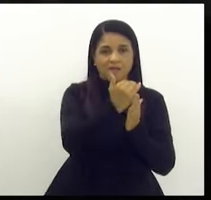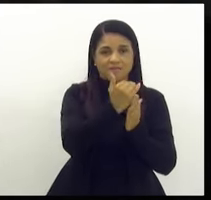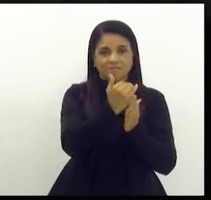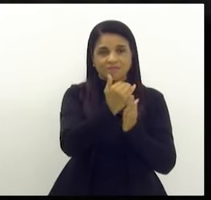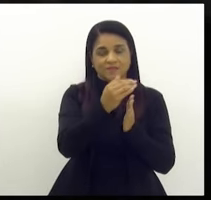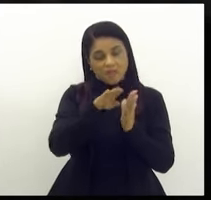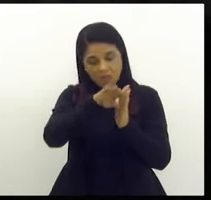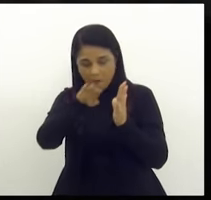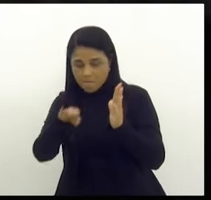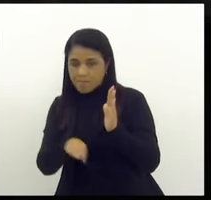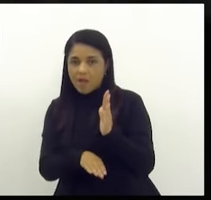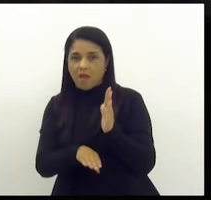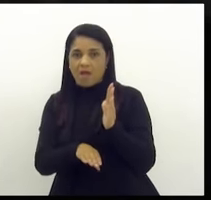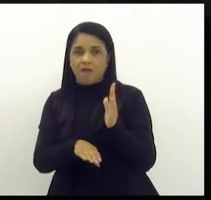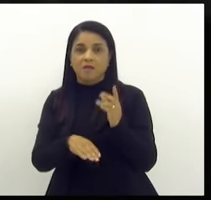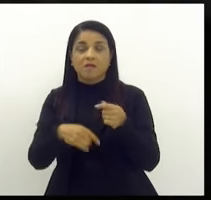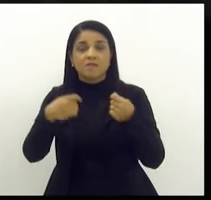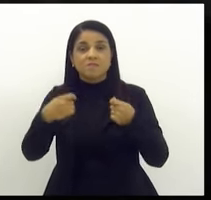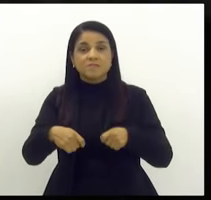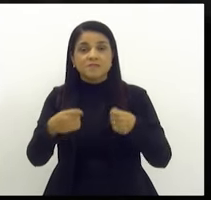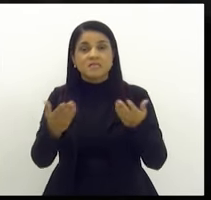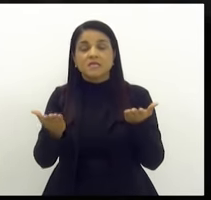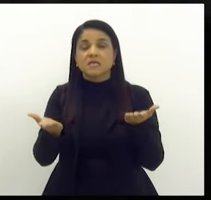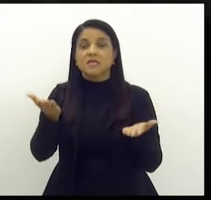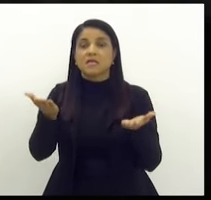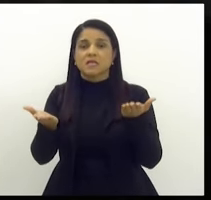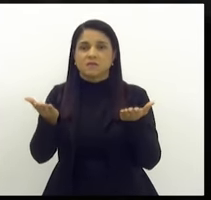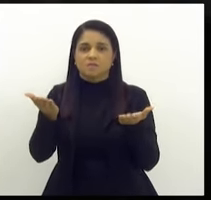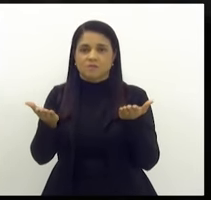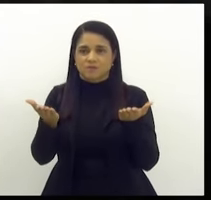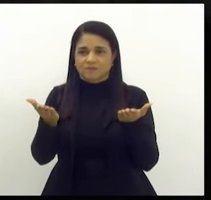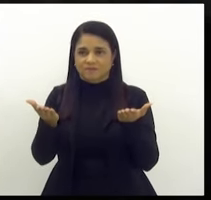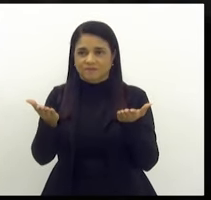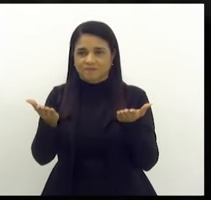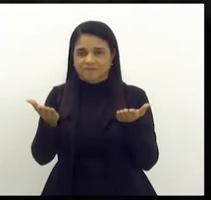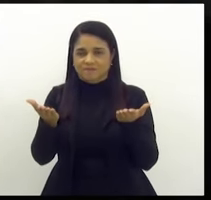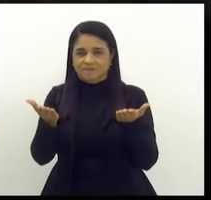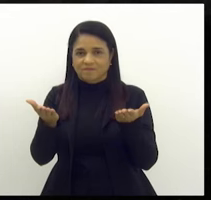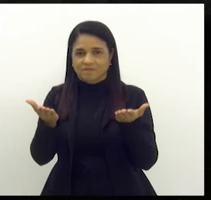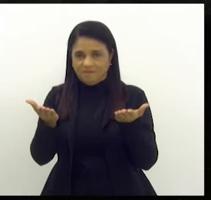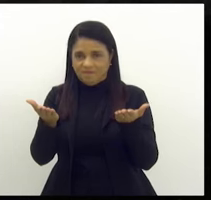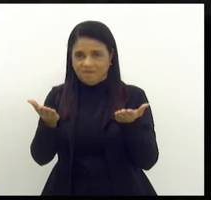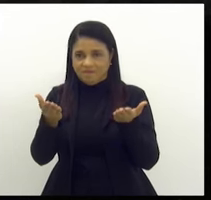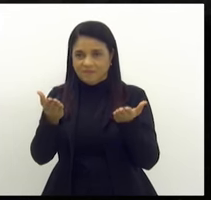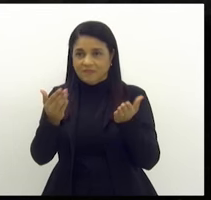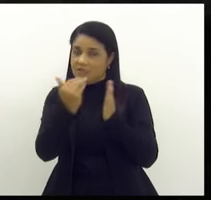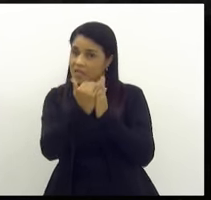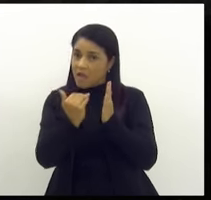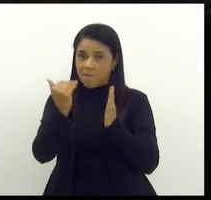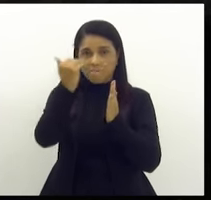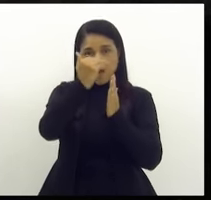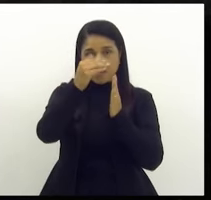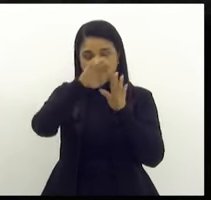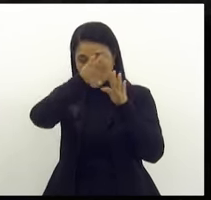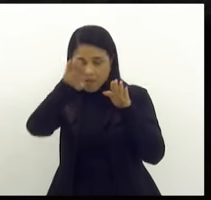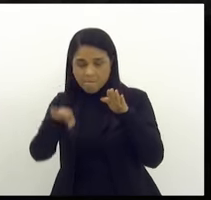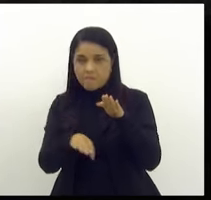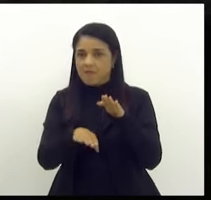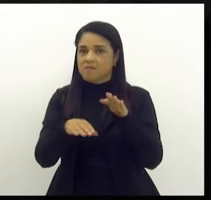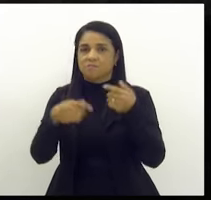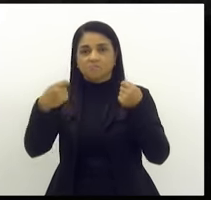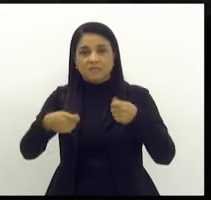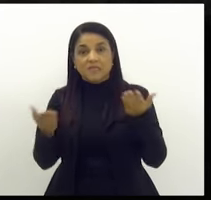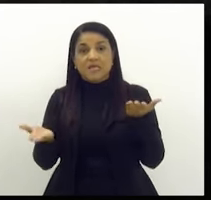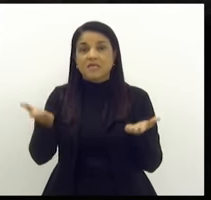tanto ao diabo Ah tem que ter um equilíbrio né para que a gente possa ter como